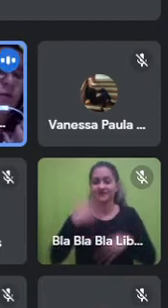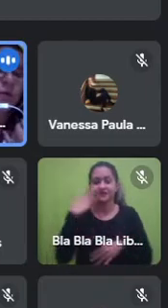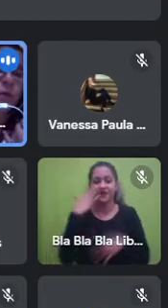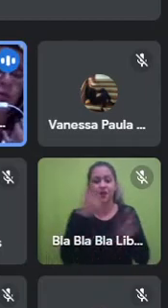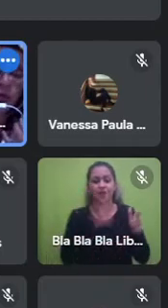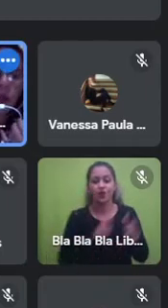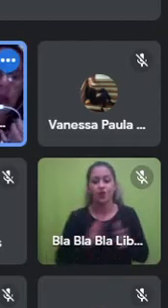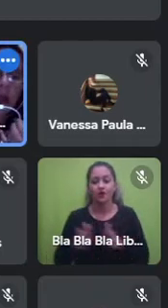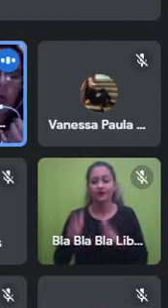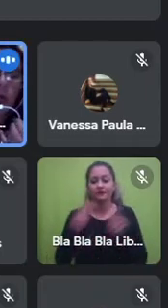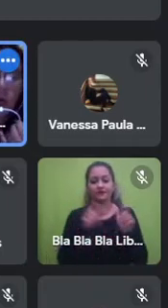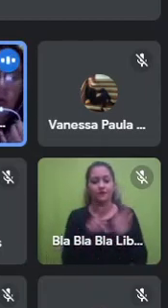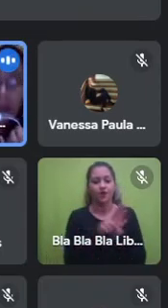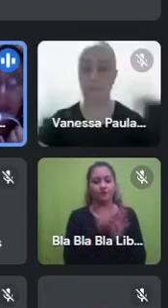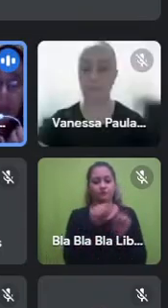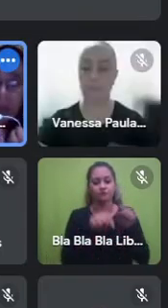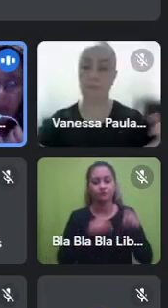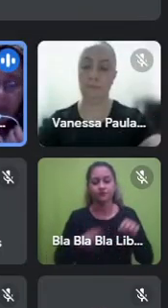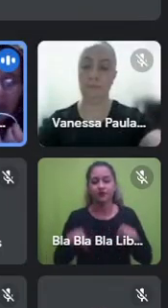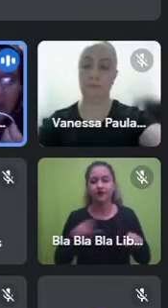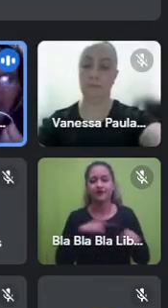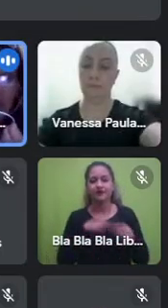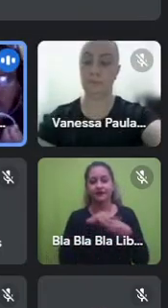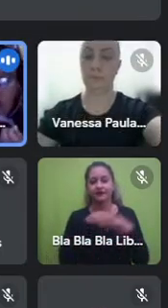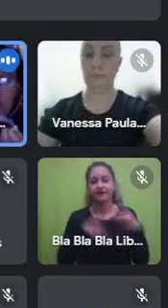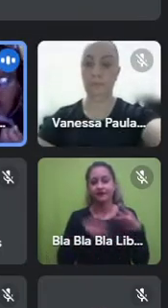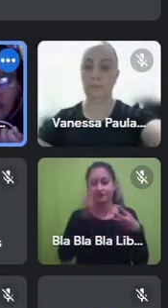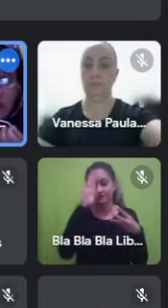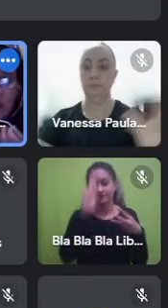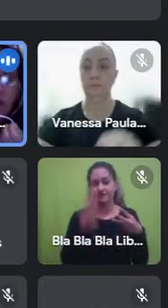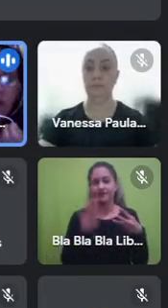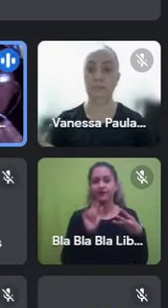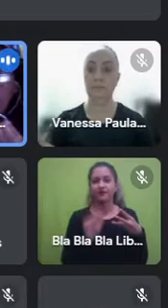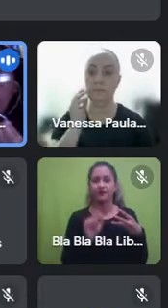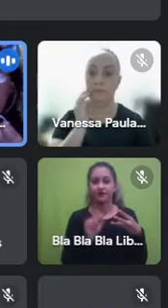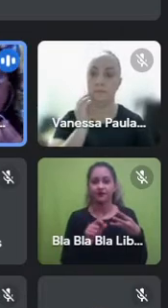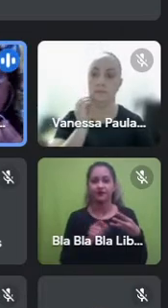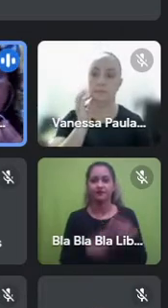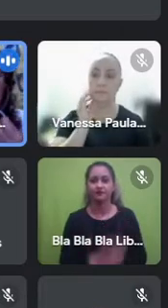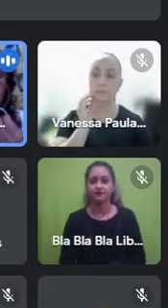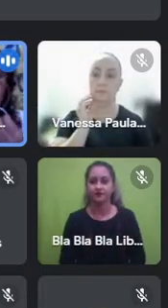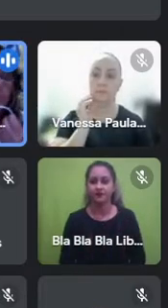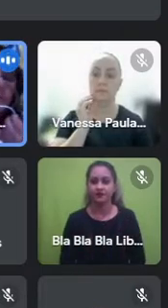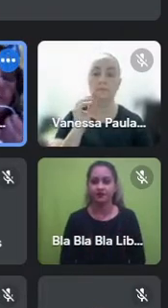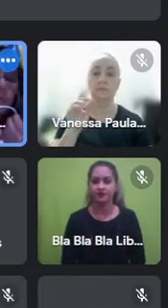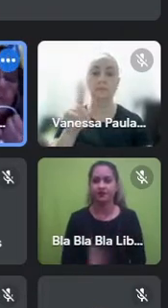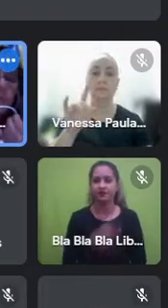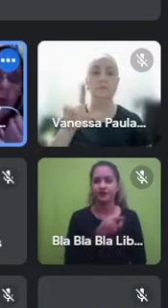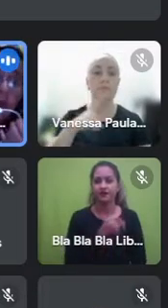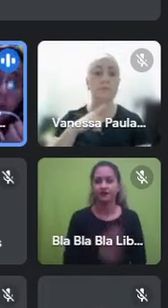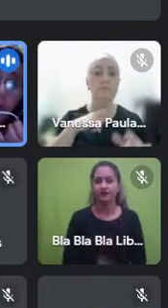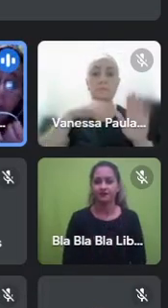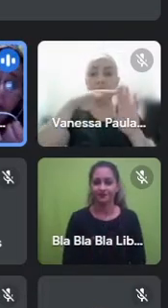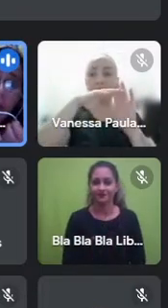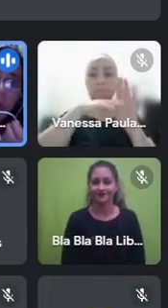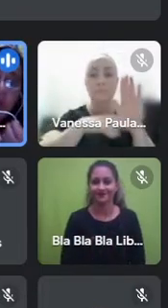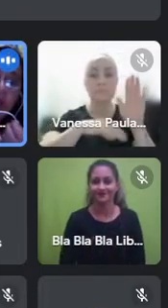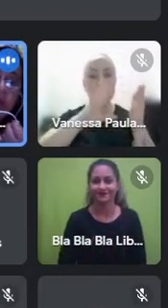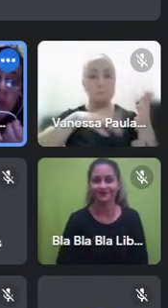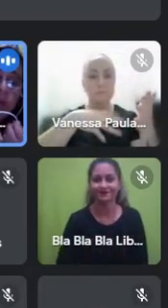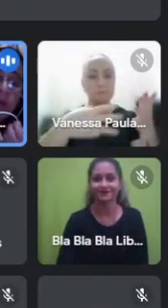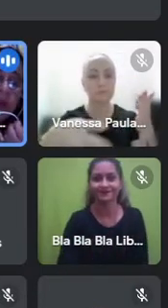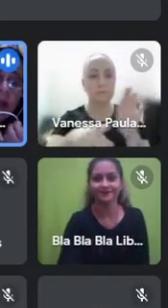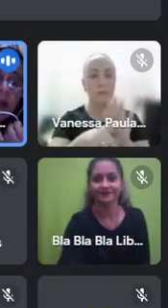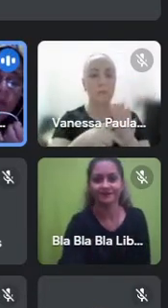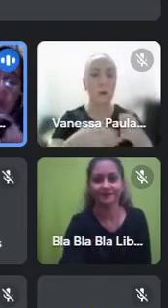geográfica dos meus pontos. Aqui são 3 principais aqui, que a gente foca. Igarapé Gelado, o Rio